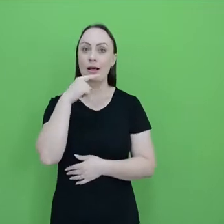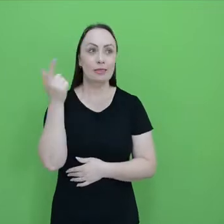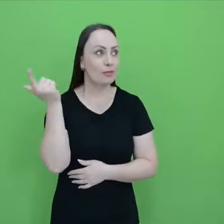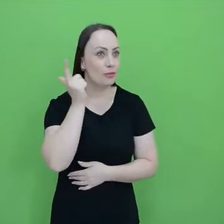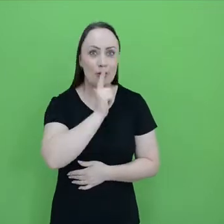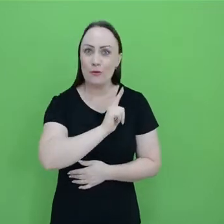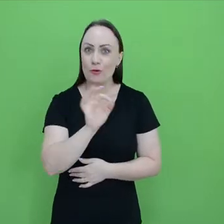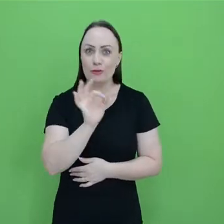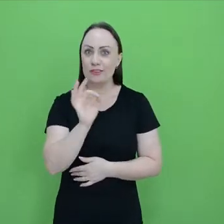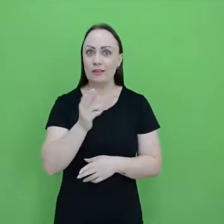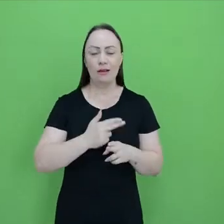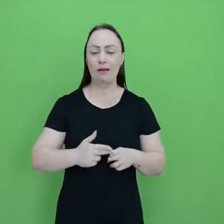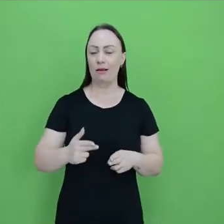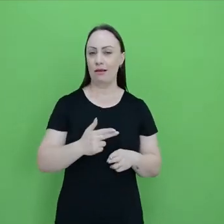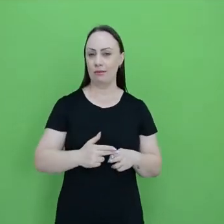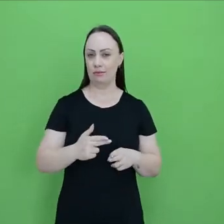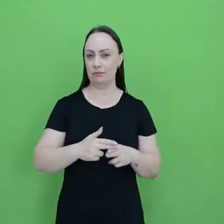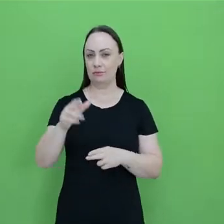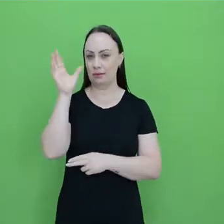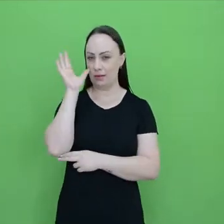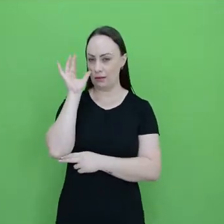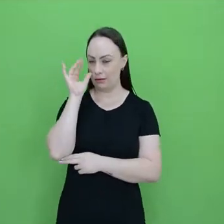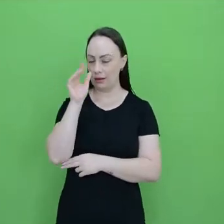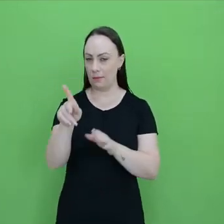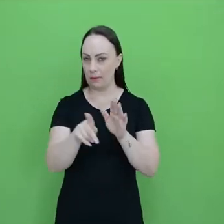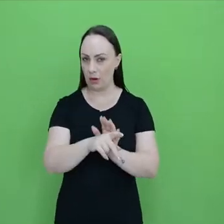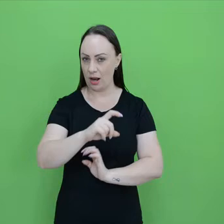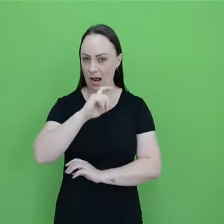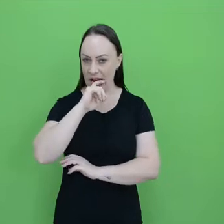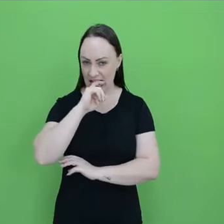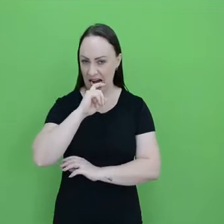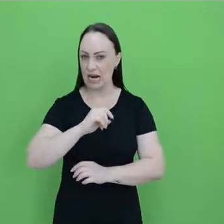conseguia disfarçar o tamanho da sua inveja.